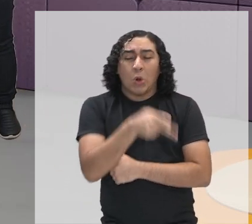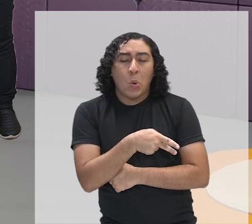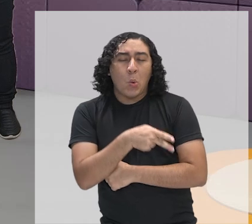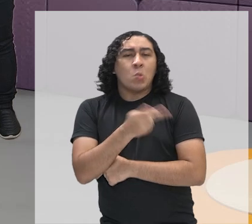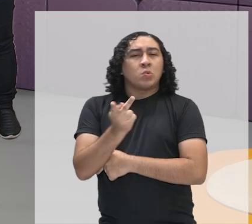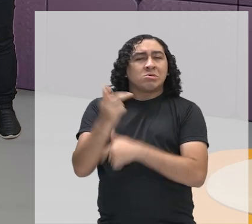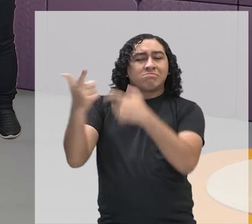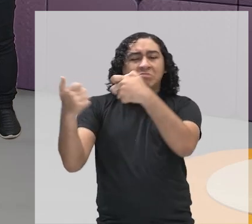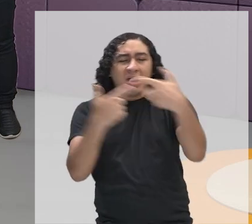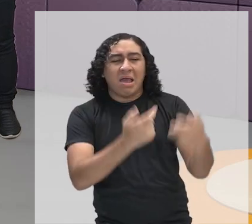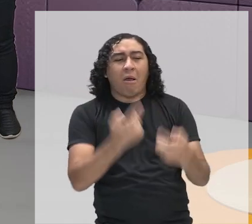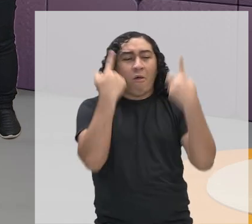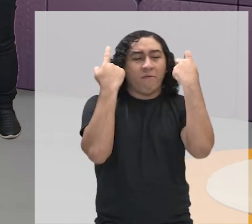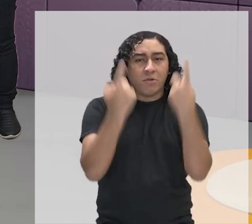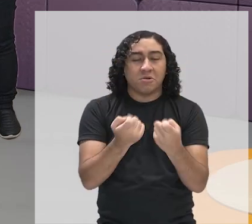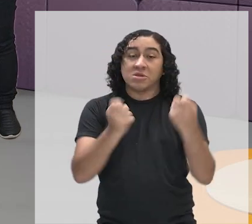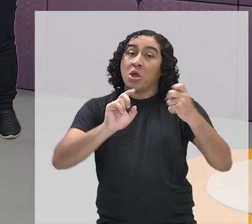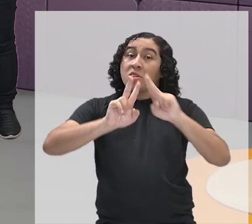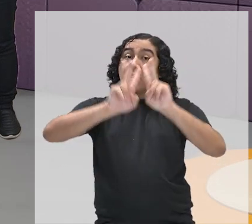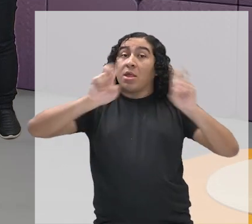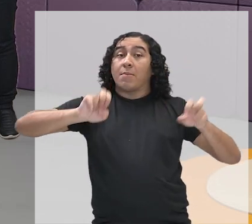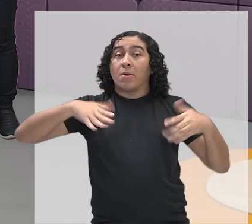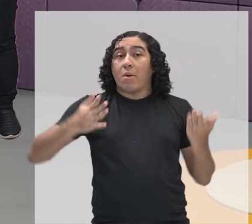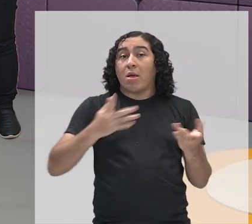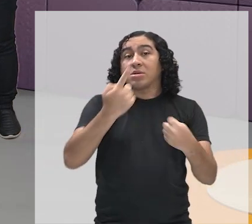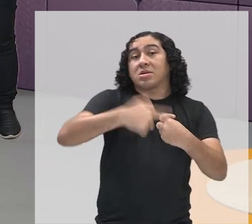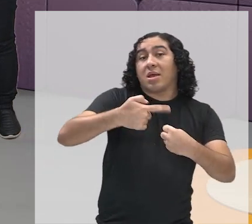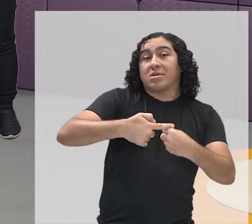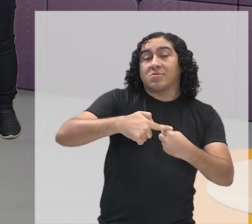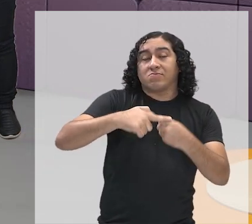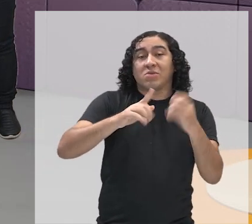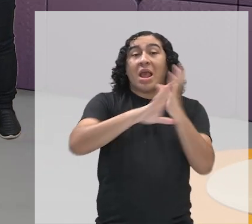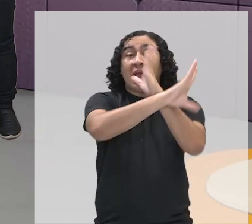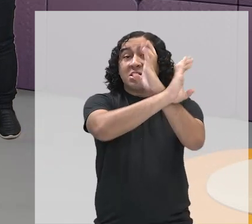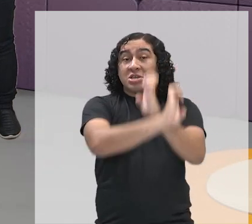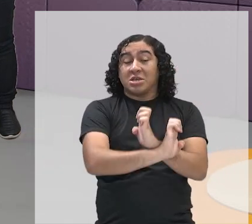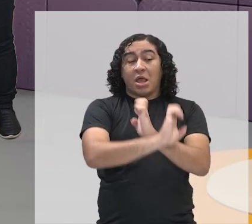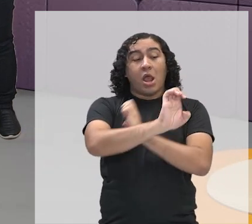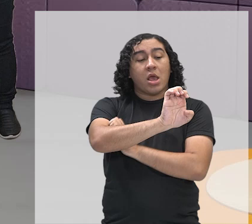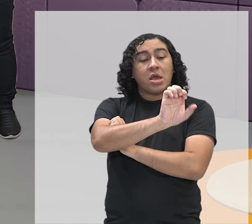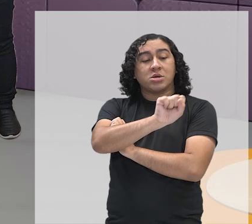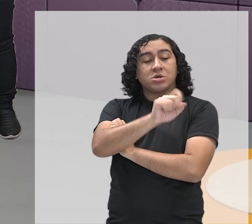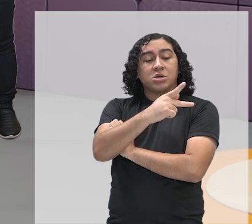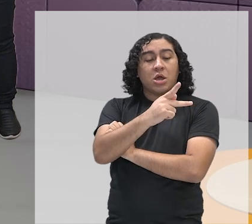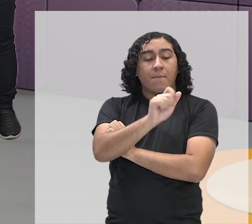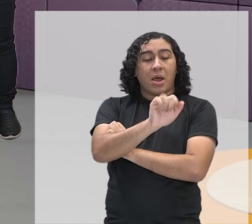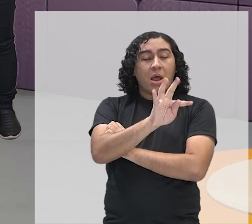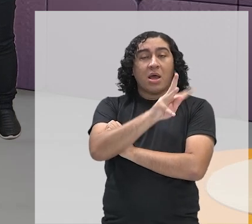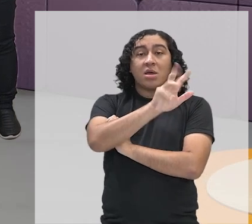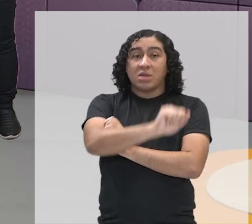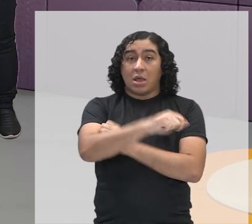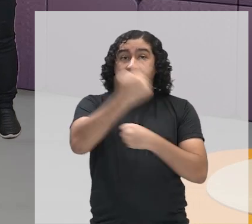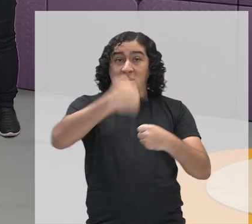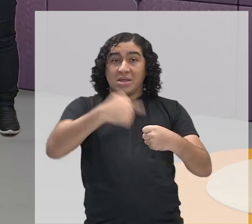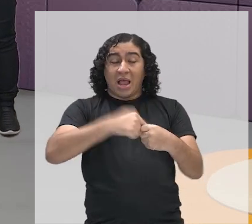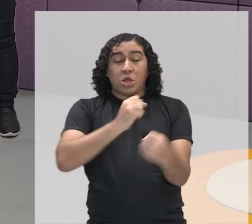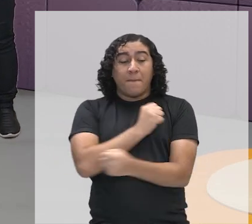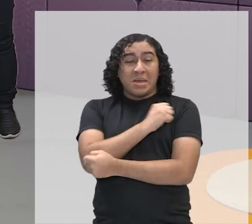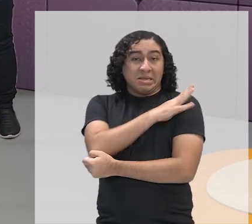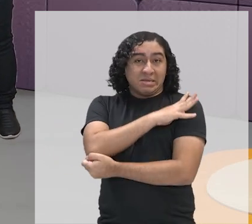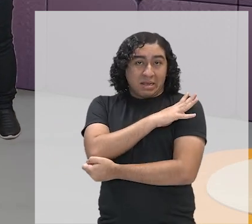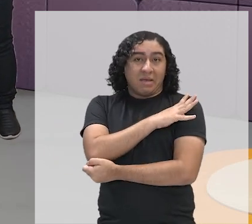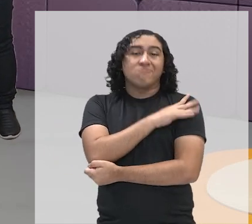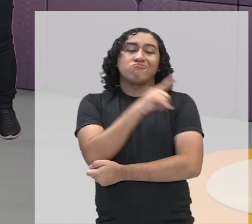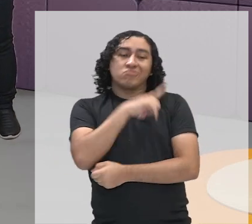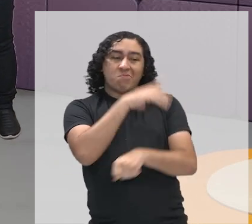sobre guerra, eu estou falando então ali de Esparta. A cidade então militar pronta para a guerra, tá?